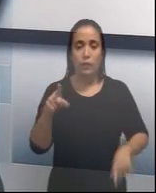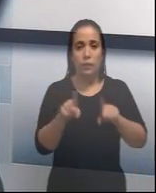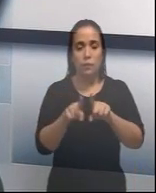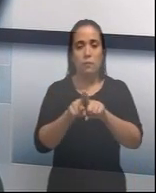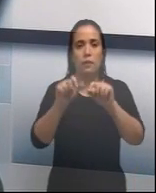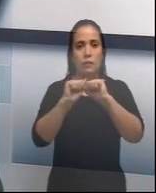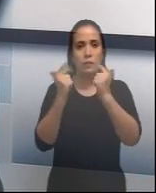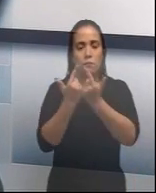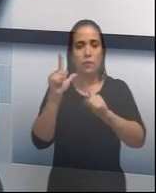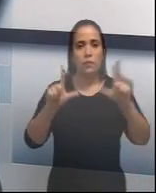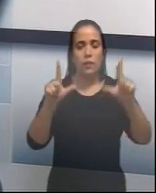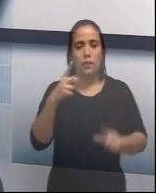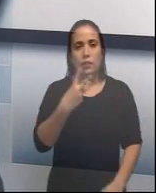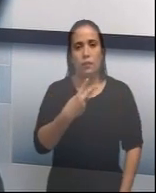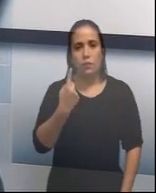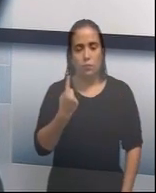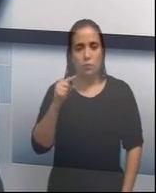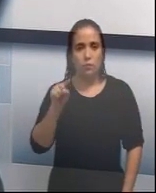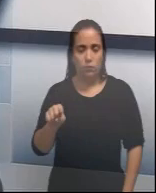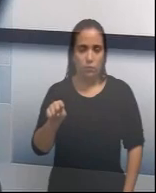TV Assembleia, canal